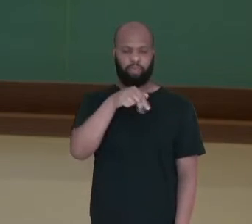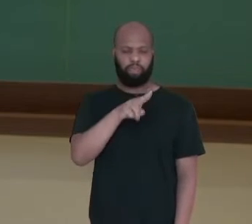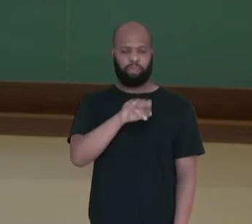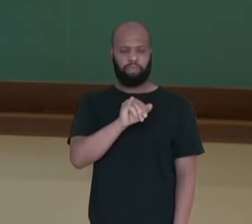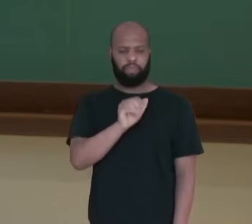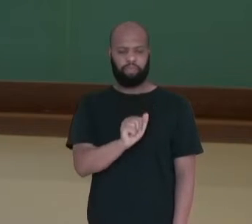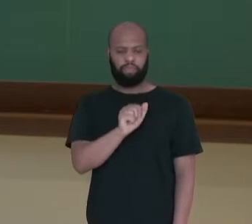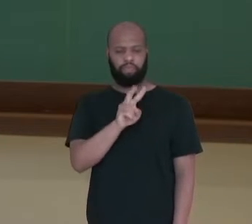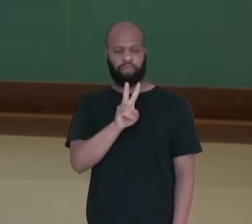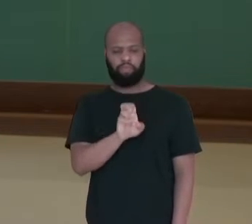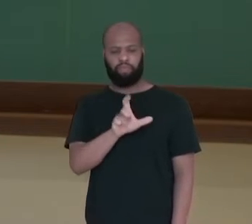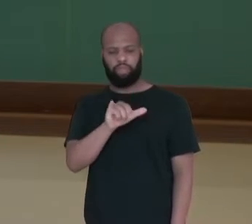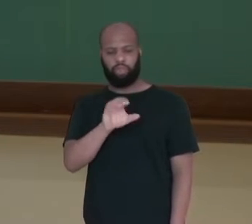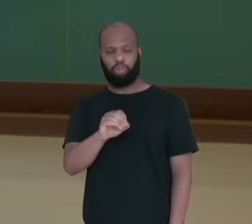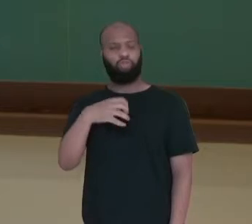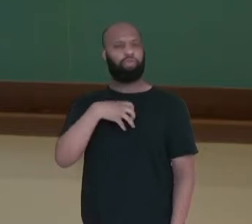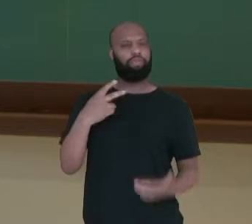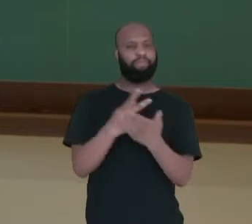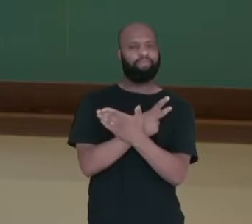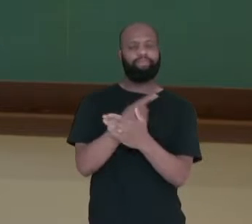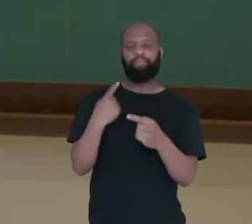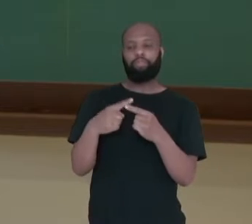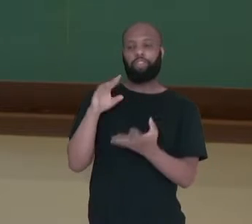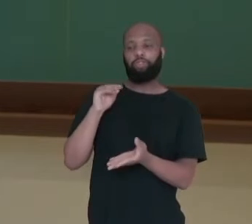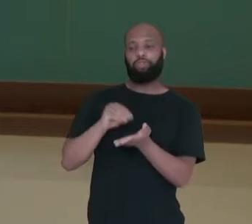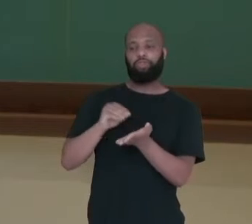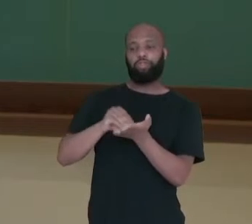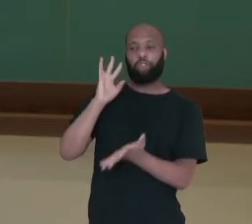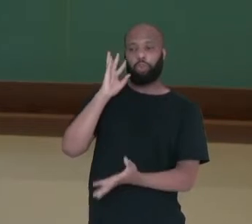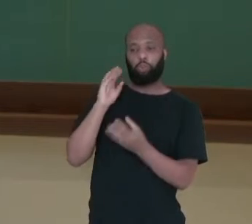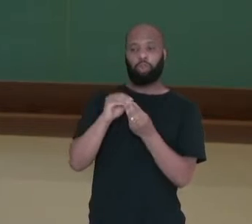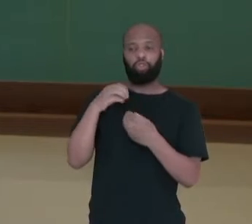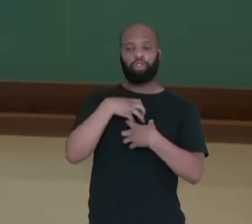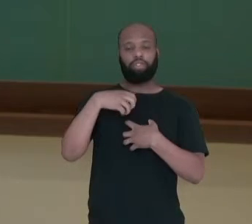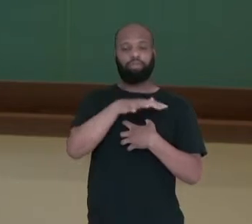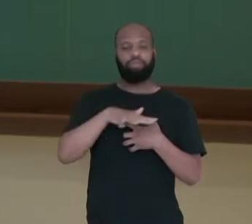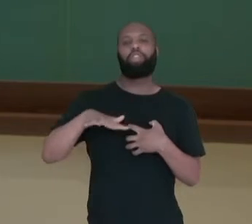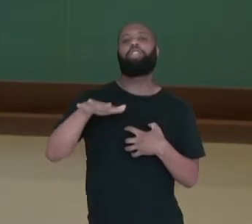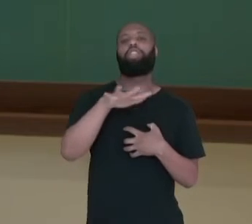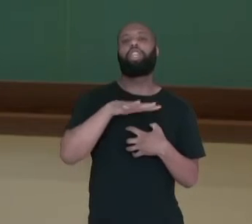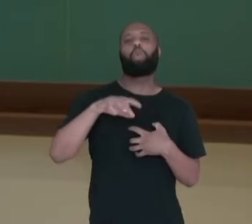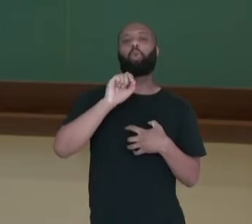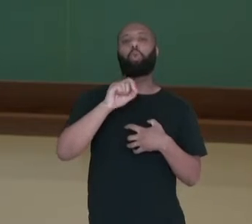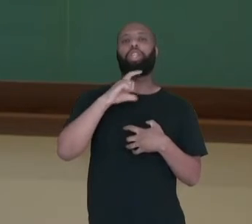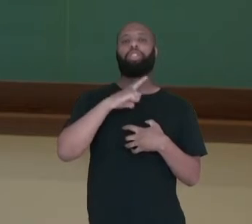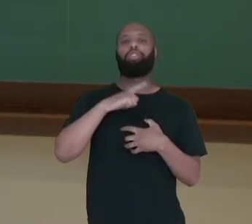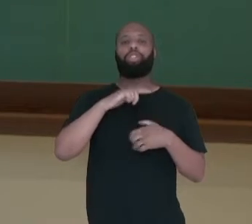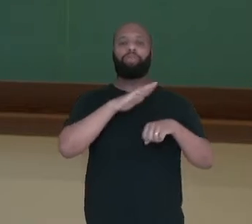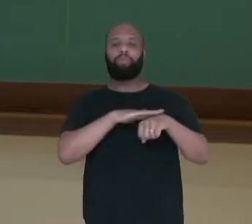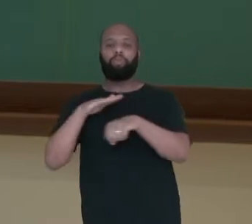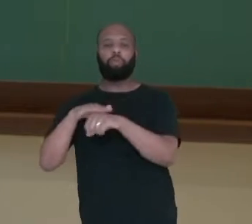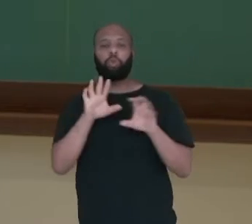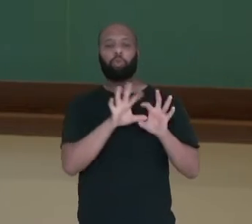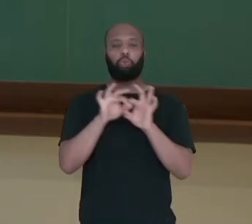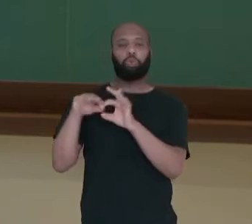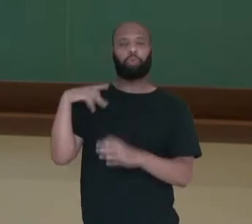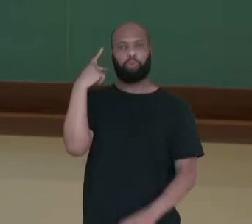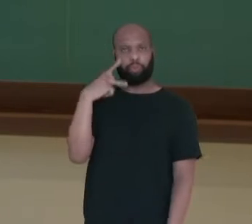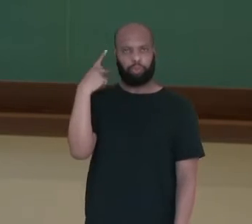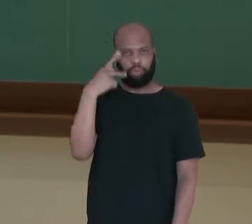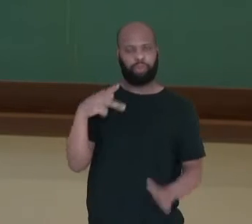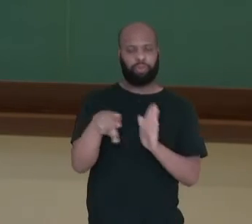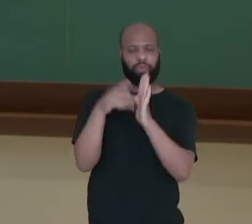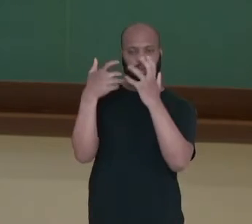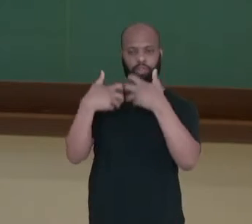forma errada, tá? Sem uma compreensão mais ampla do pano de fundo do contexto político